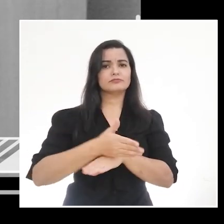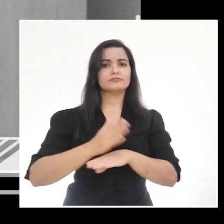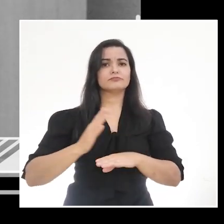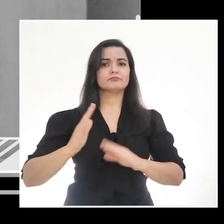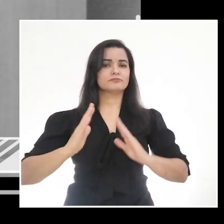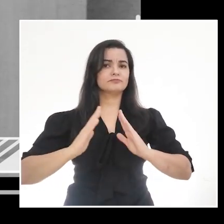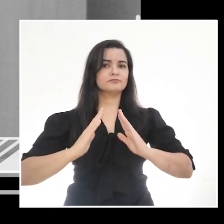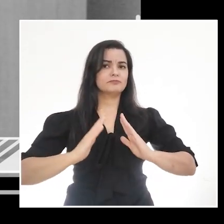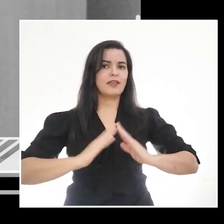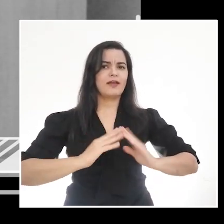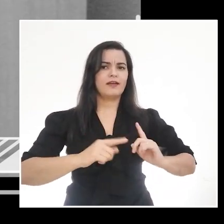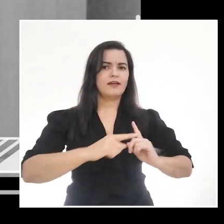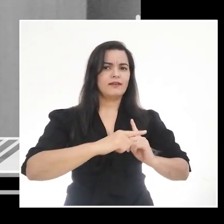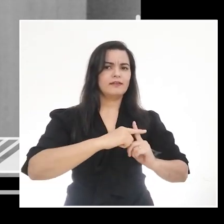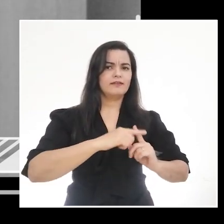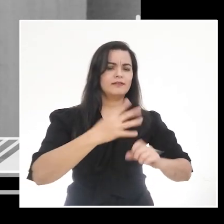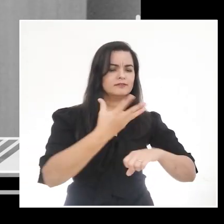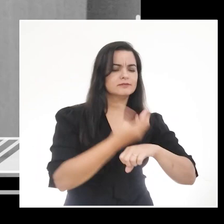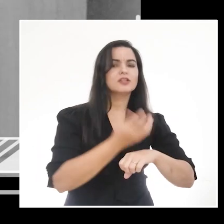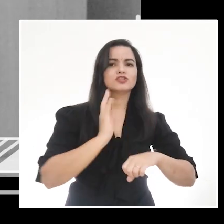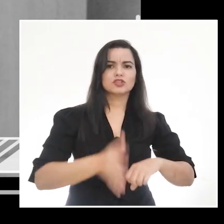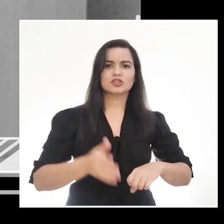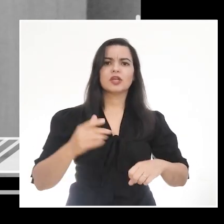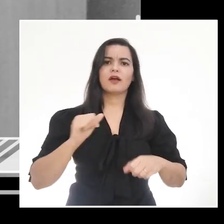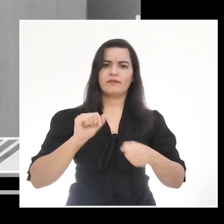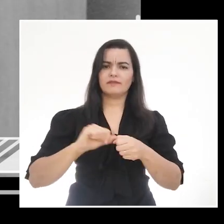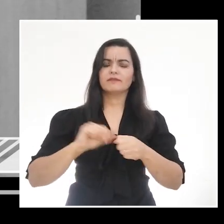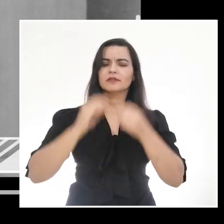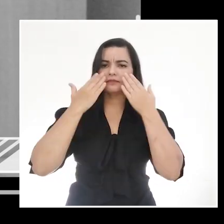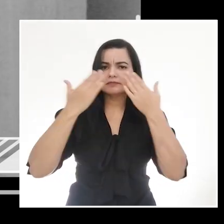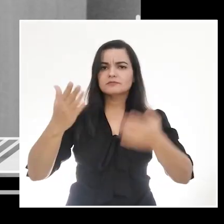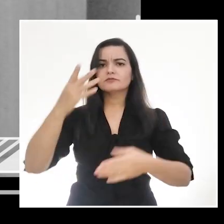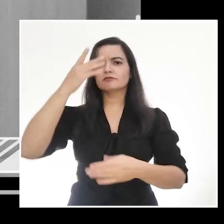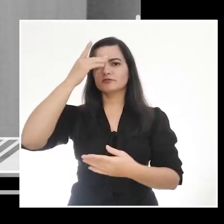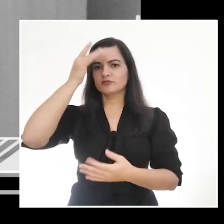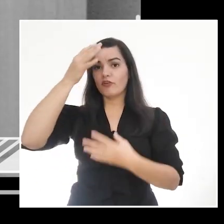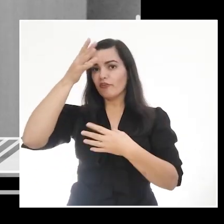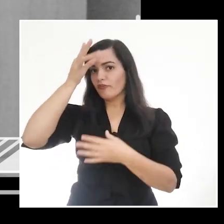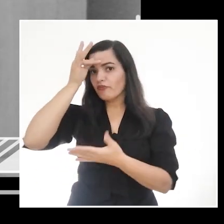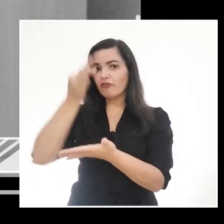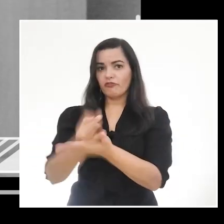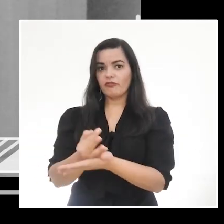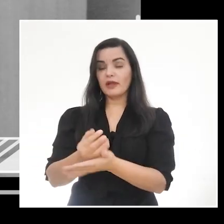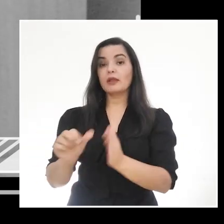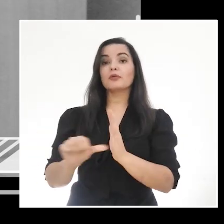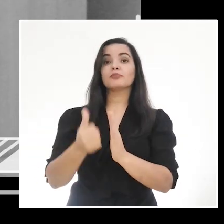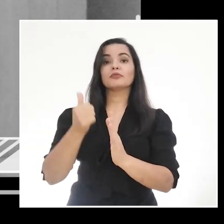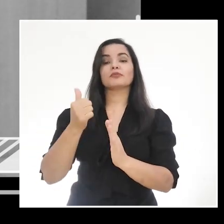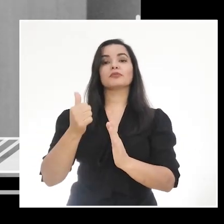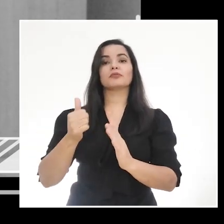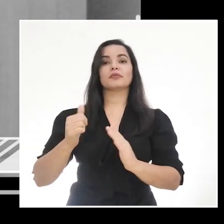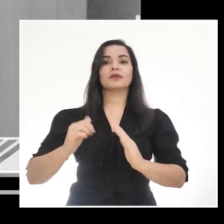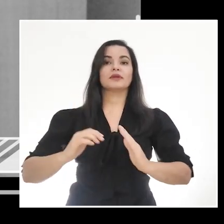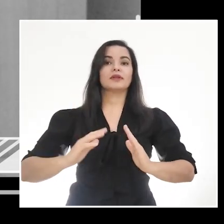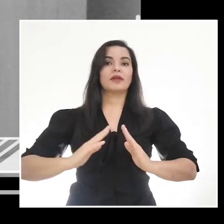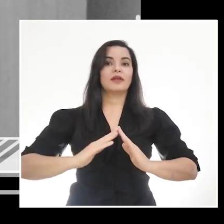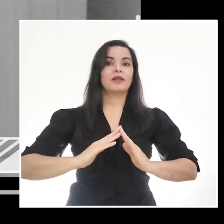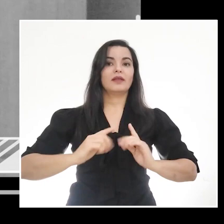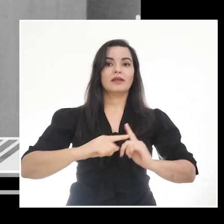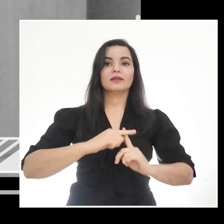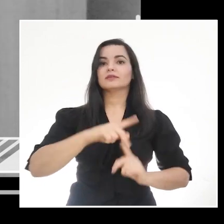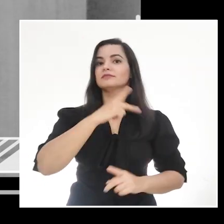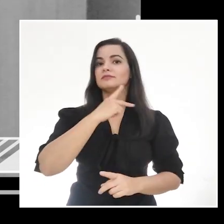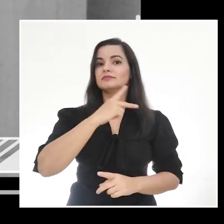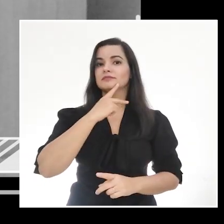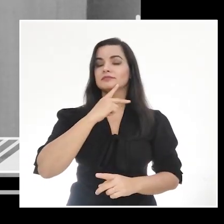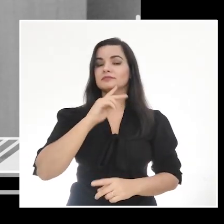Na verdade, eu já era membro da igreja, eu era batizado, tinha feito inclusive minha pública profissão de fé na primeira